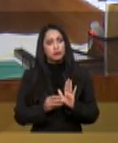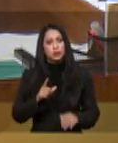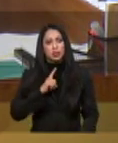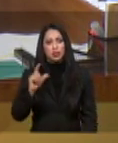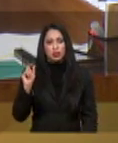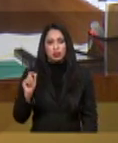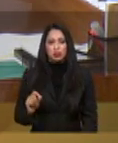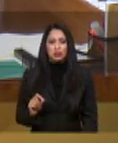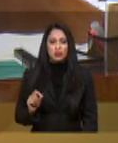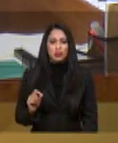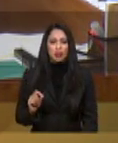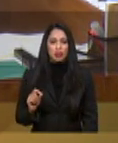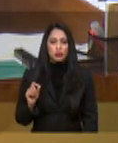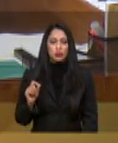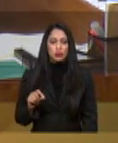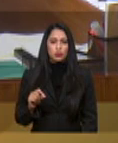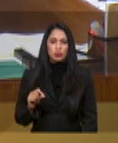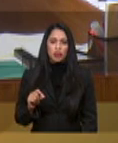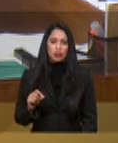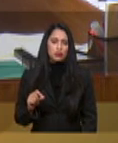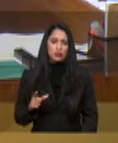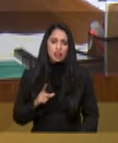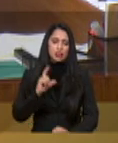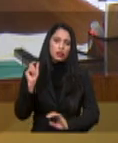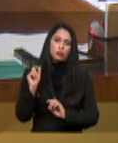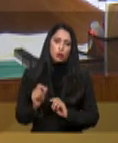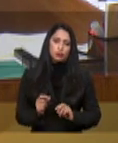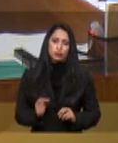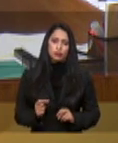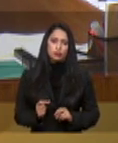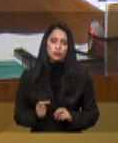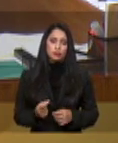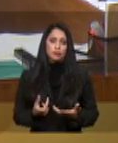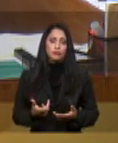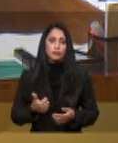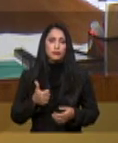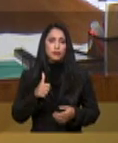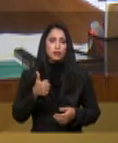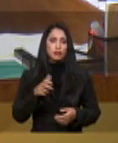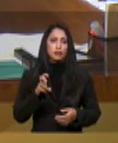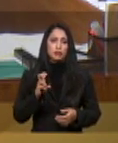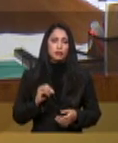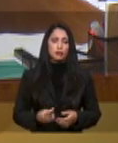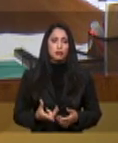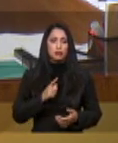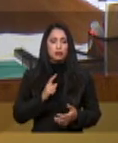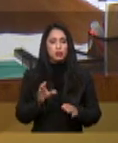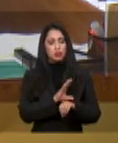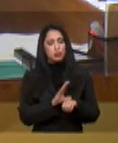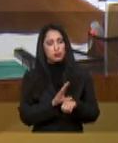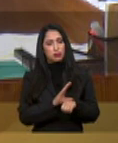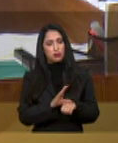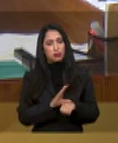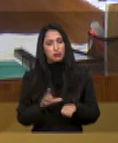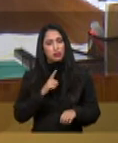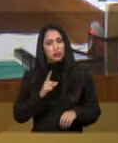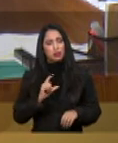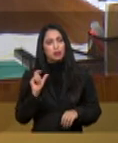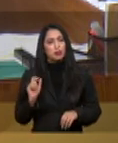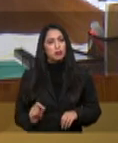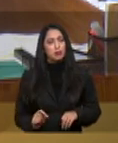concordo com o alegado quanto à suposta violação ao artigo 150, inciso 2 da Constituição. É dizer, não há